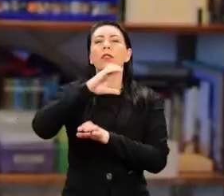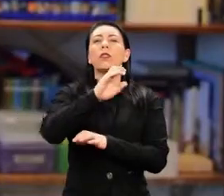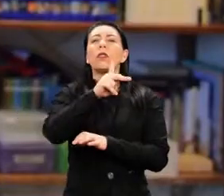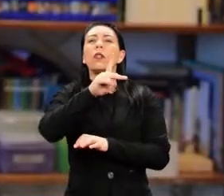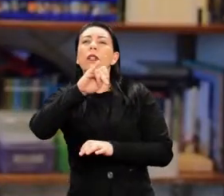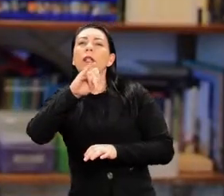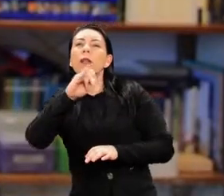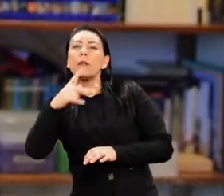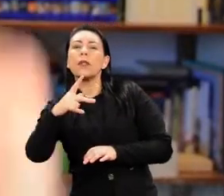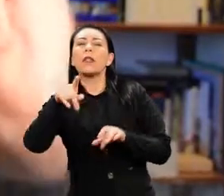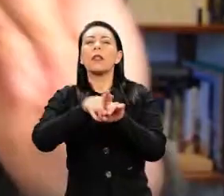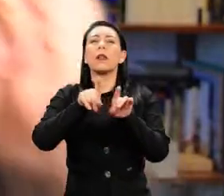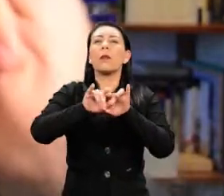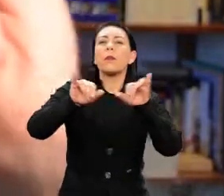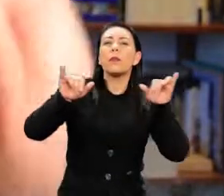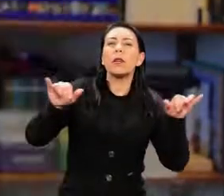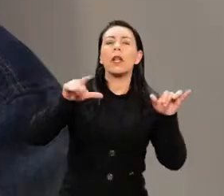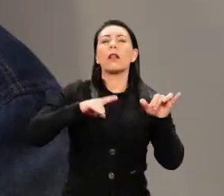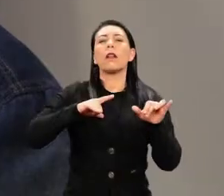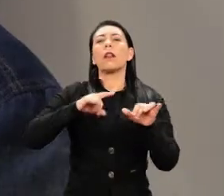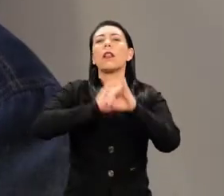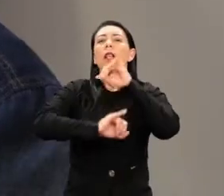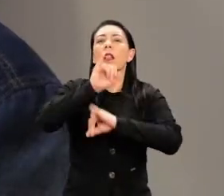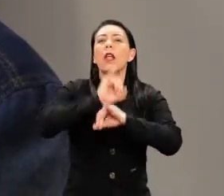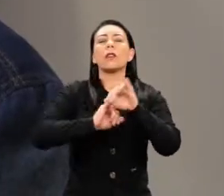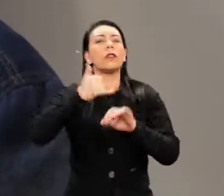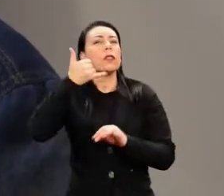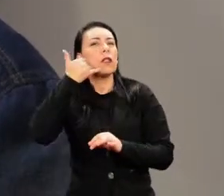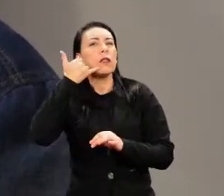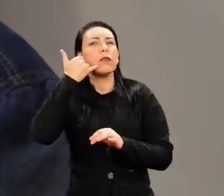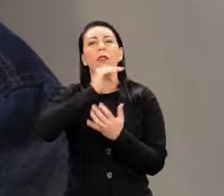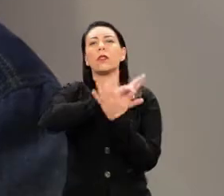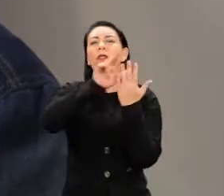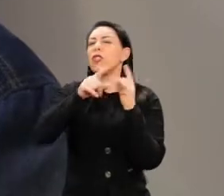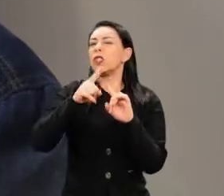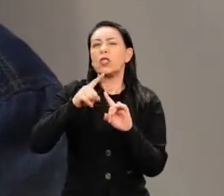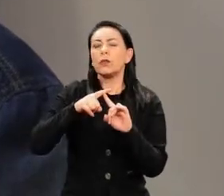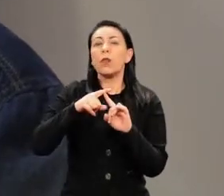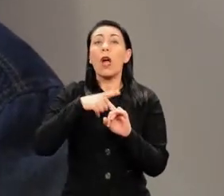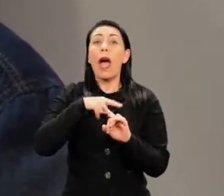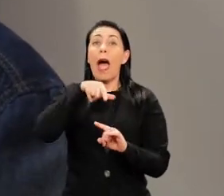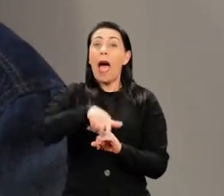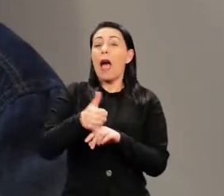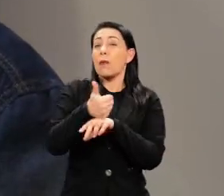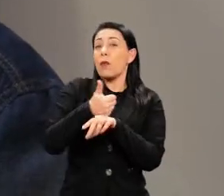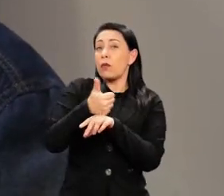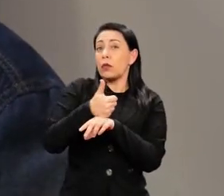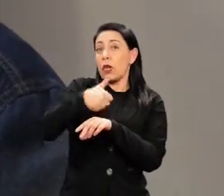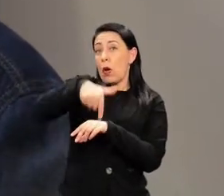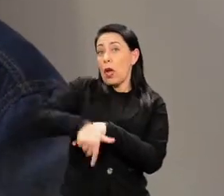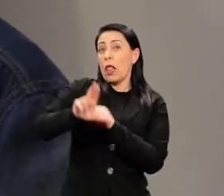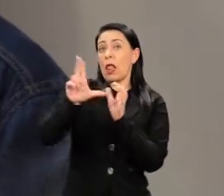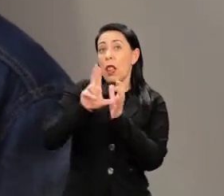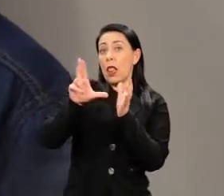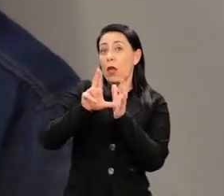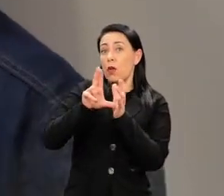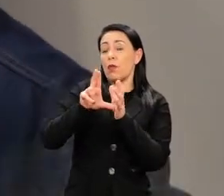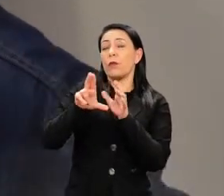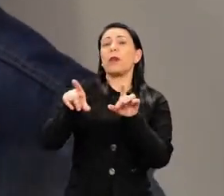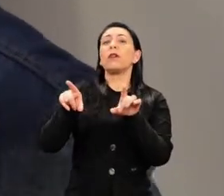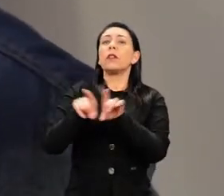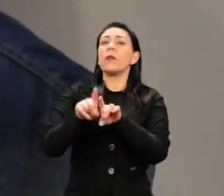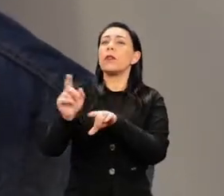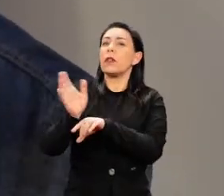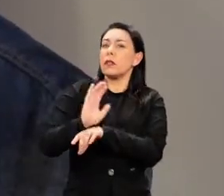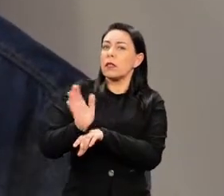vídeos para internet e telefones o cineasta e professor da ulbra guilherme castro comenta a expansão do